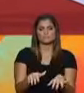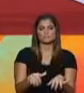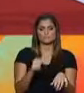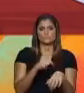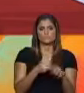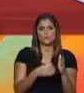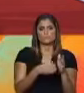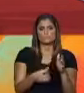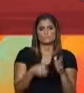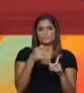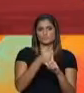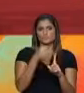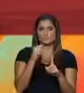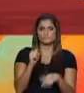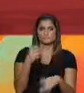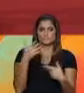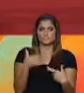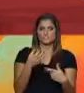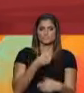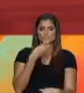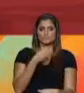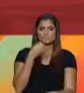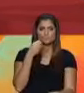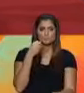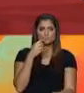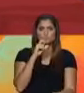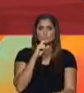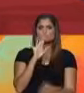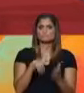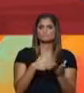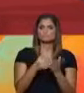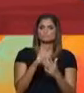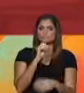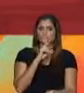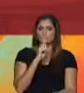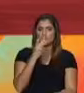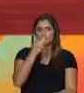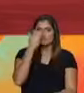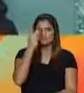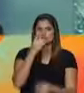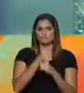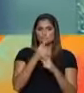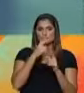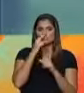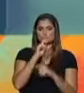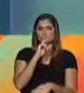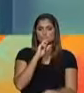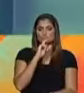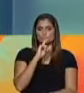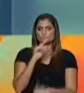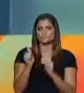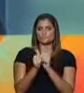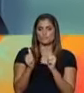difícil. Esse é o desafio que temos hoje. E é precisamente explicarmos como é que isso se torna possível. É fácil, porque as pessoas podem vir junto a